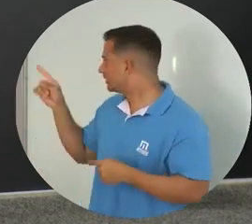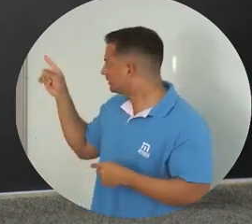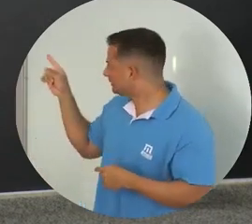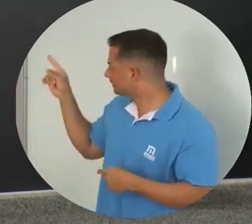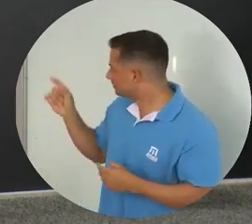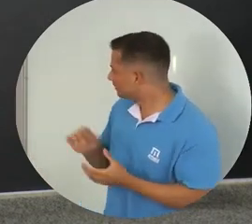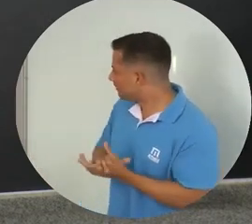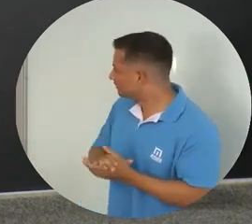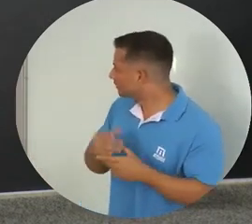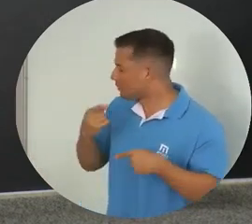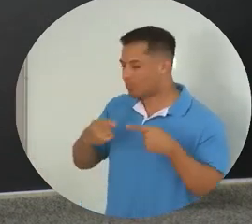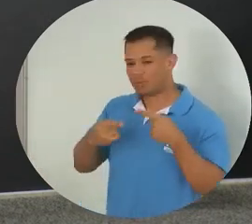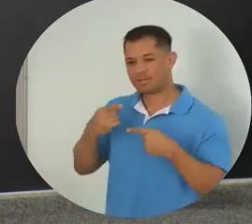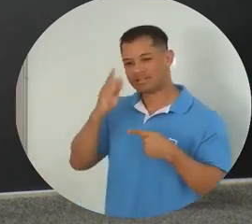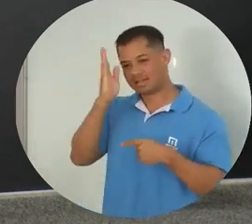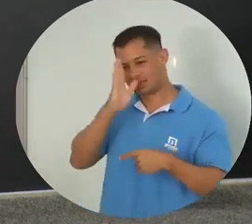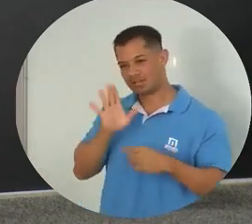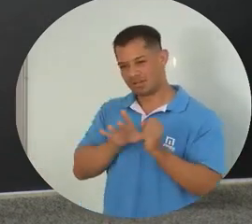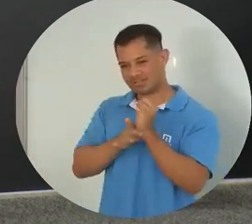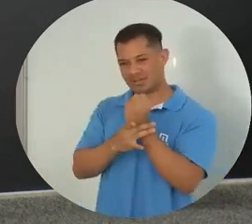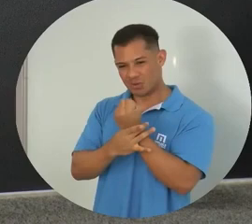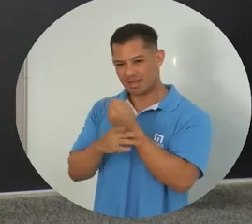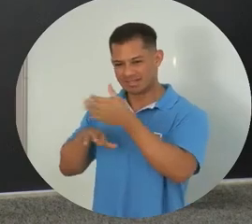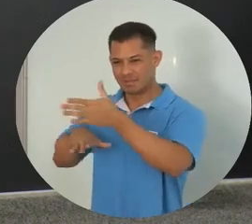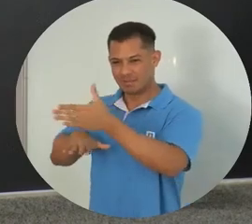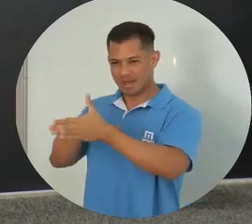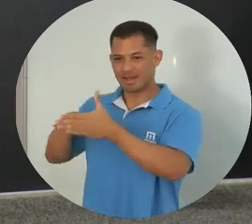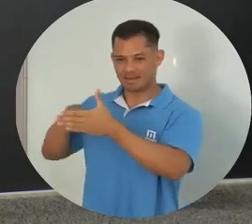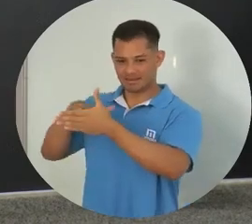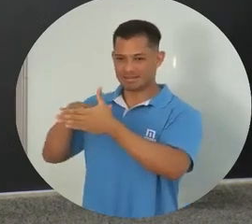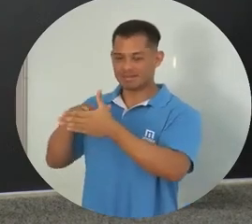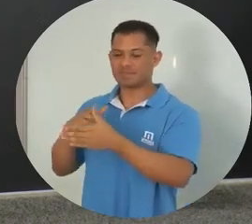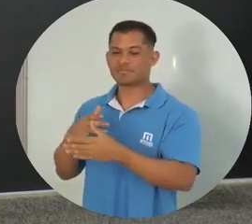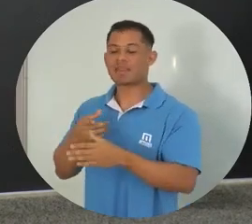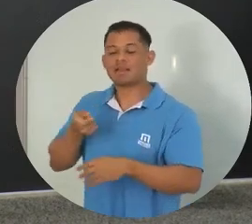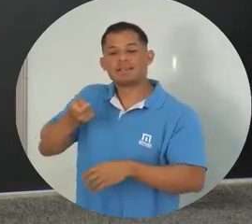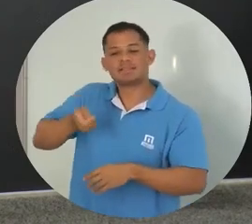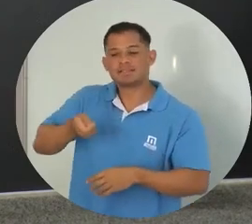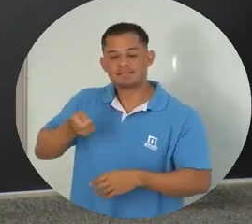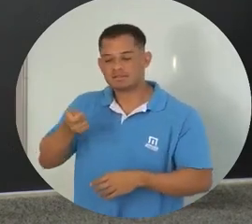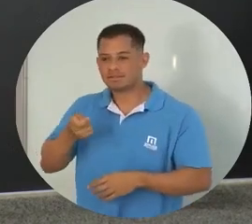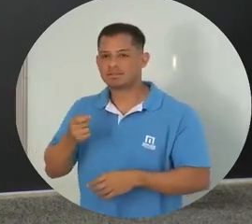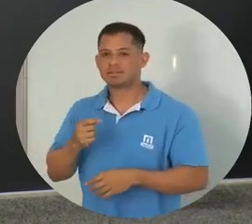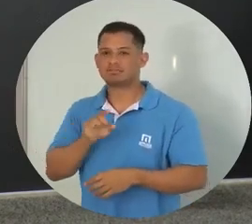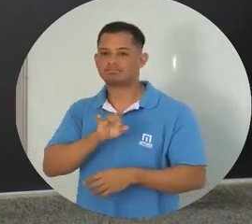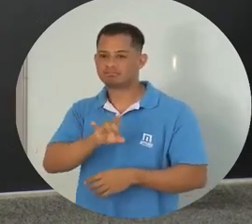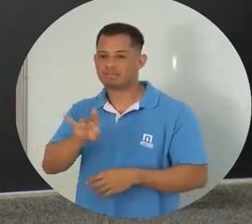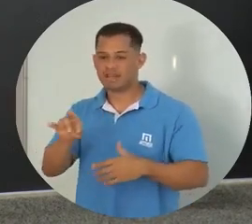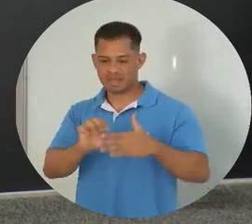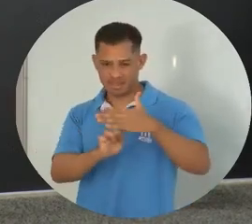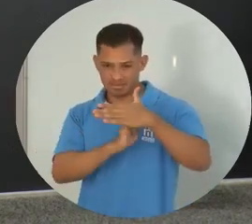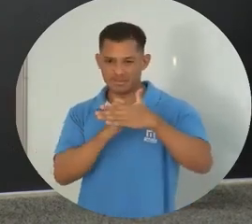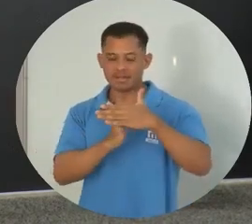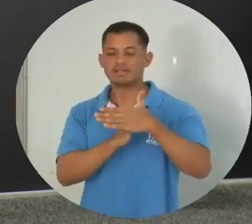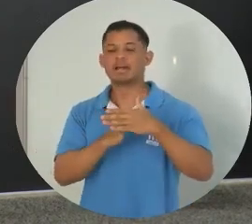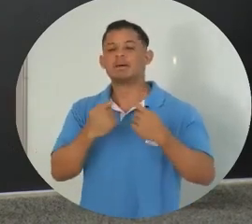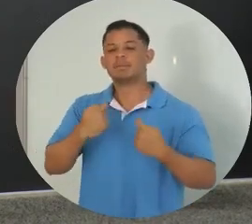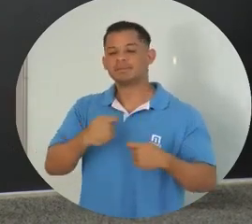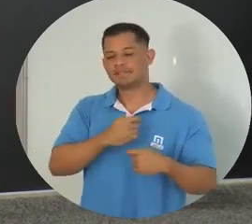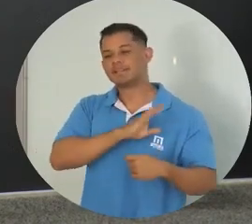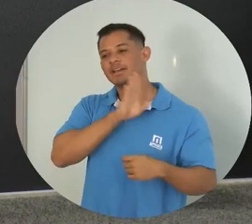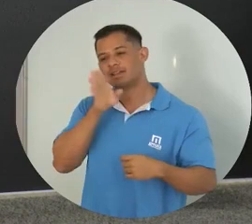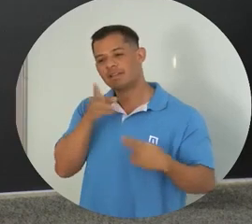minúscula, aí, perdão pelo engano, ela exige dos empreendedores que revisitem, né, com